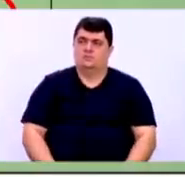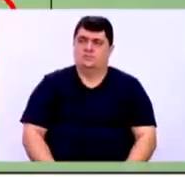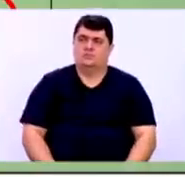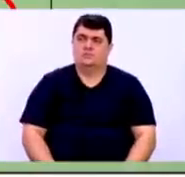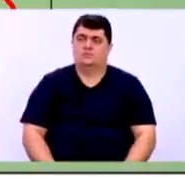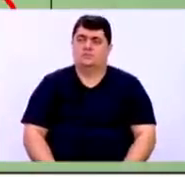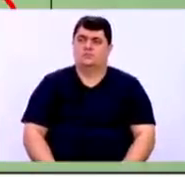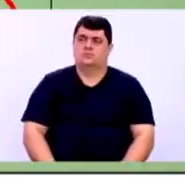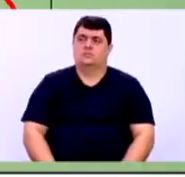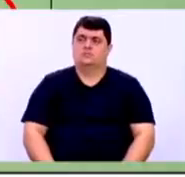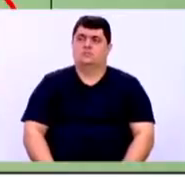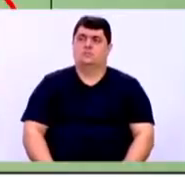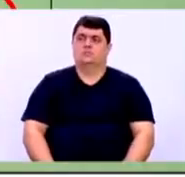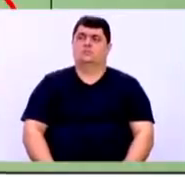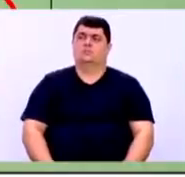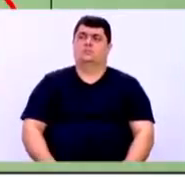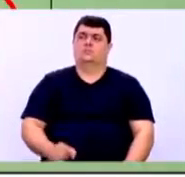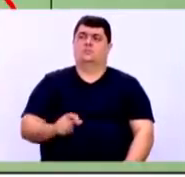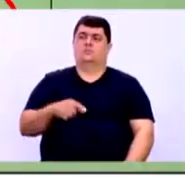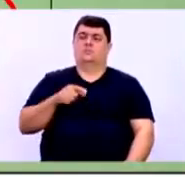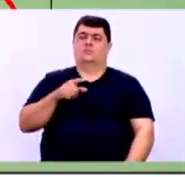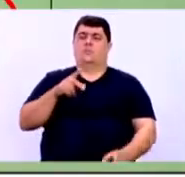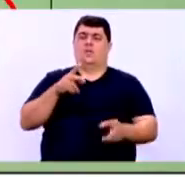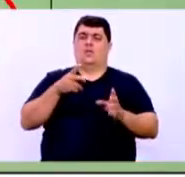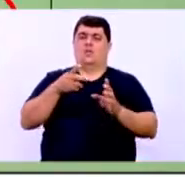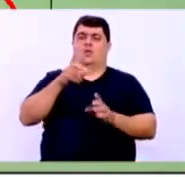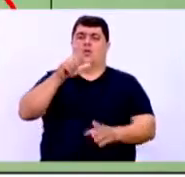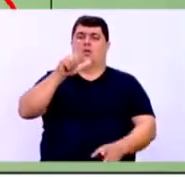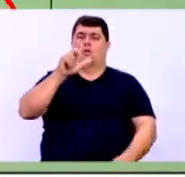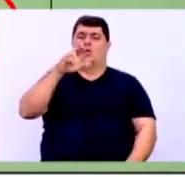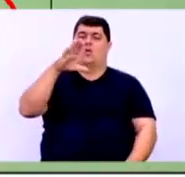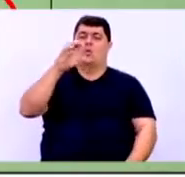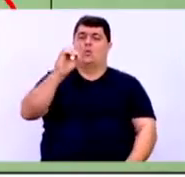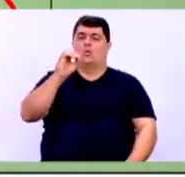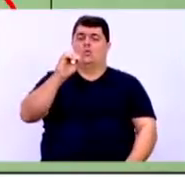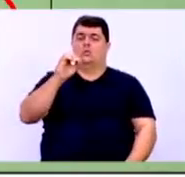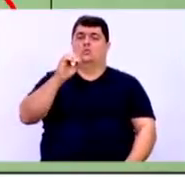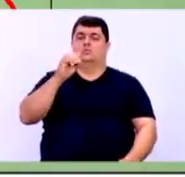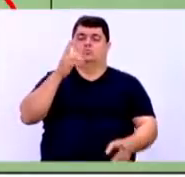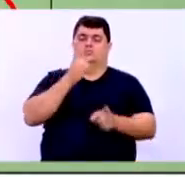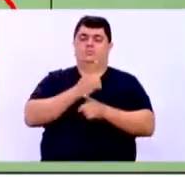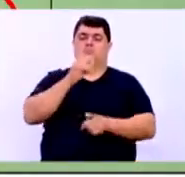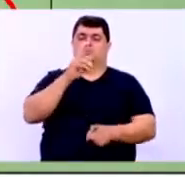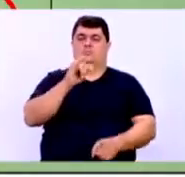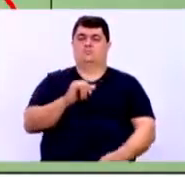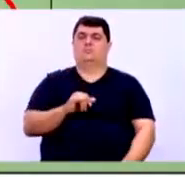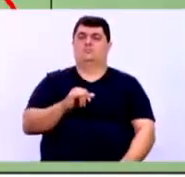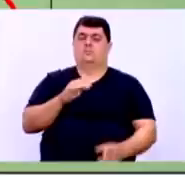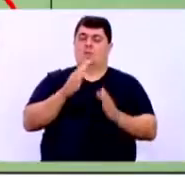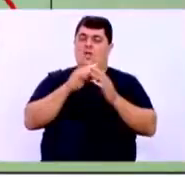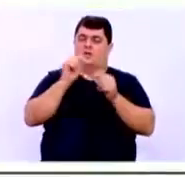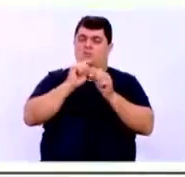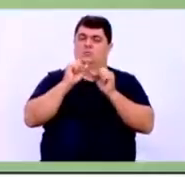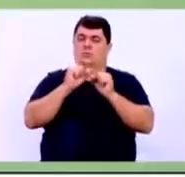o CMV. Aí você vai achar o lucro bruto. Essa eu vou deixar para